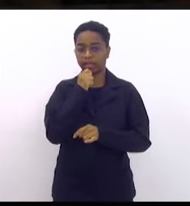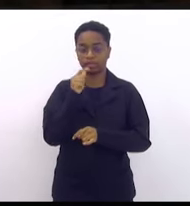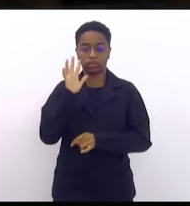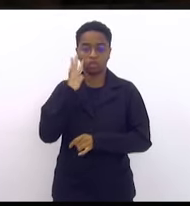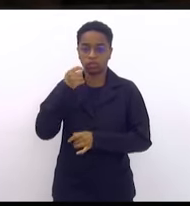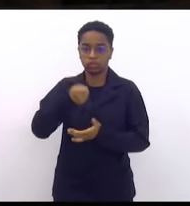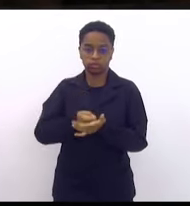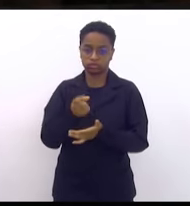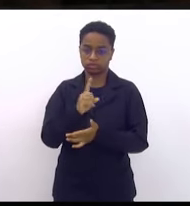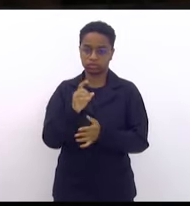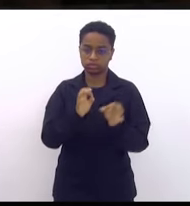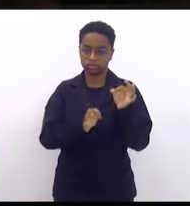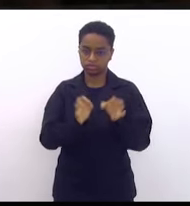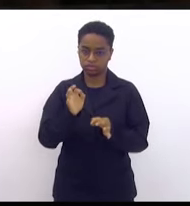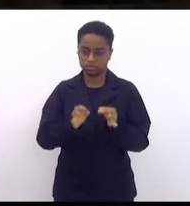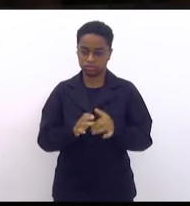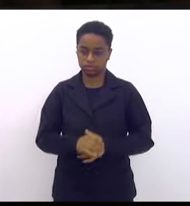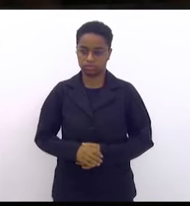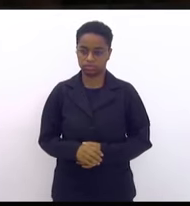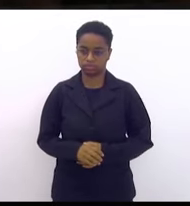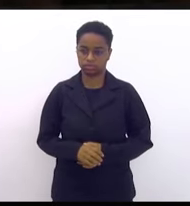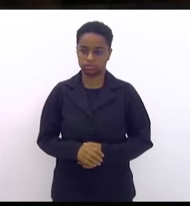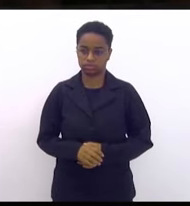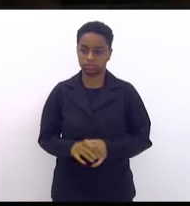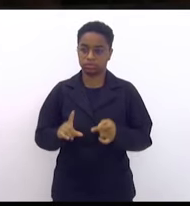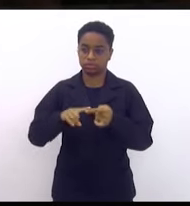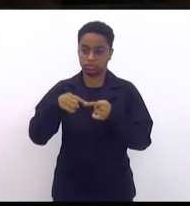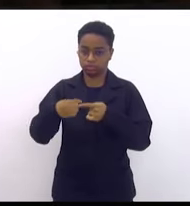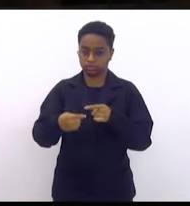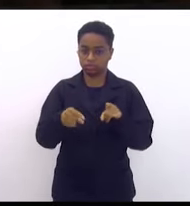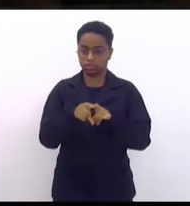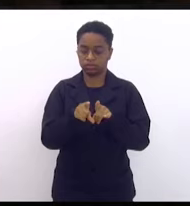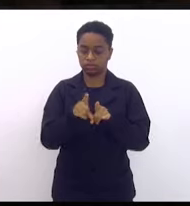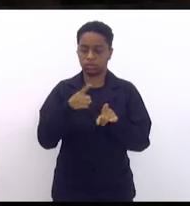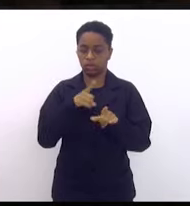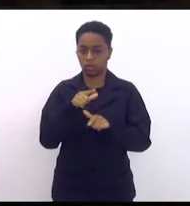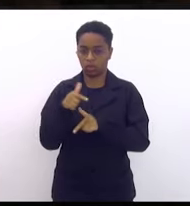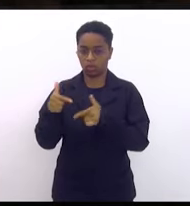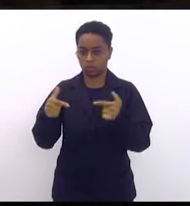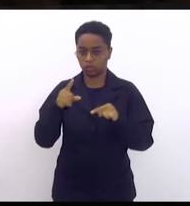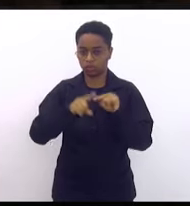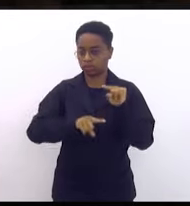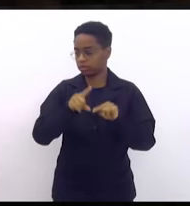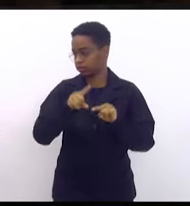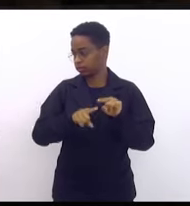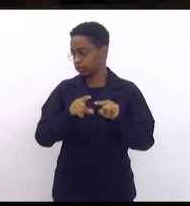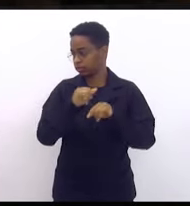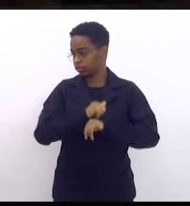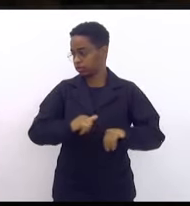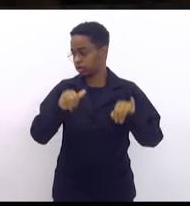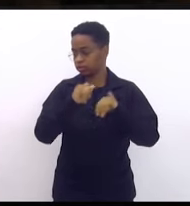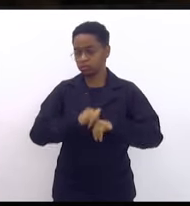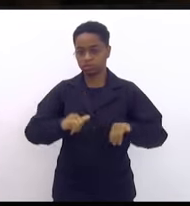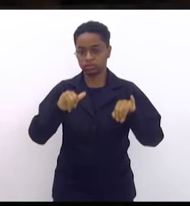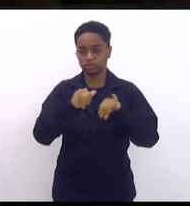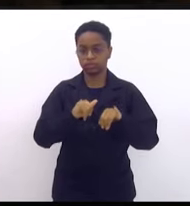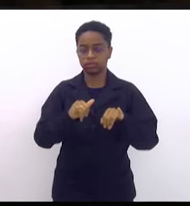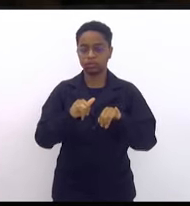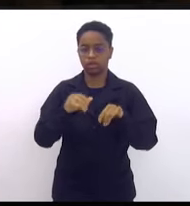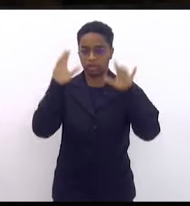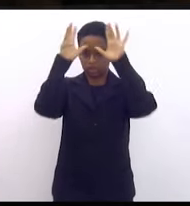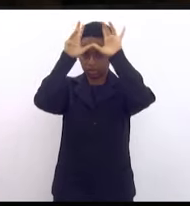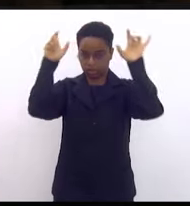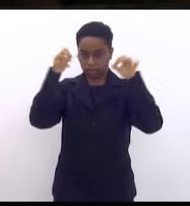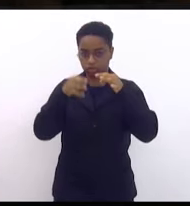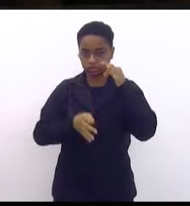decisão judicial. E depois, senhor presidente, saíram outras matérias que o Tribunal de